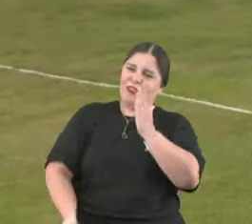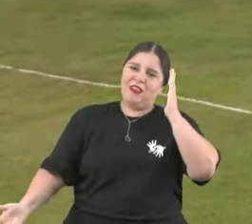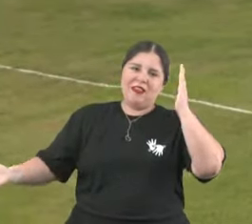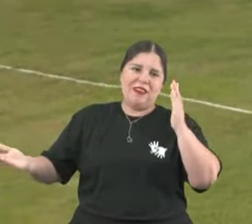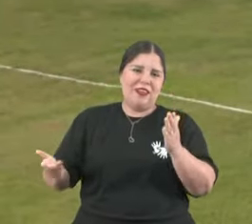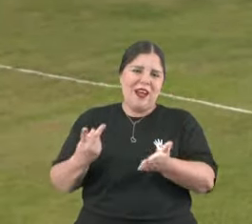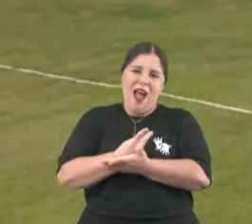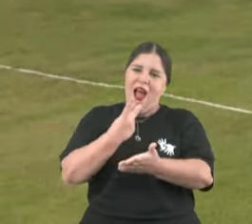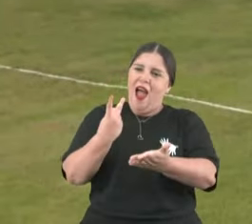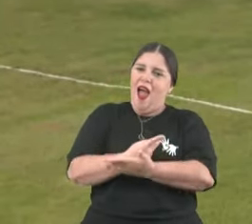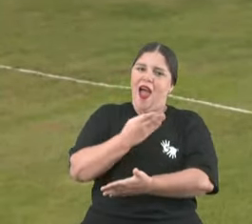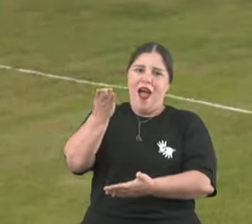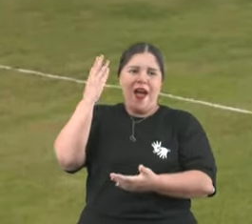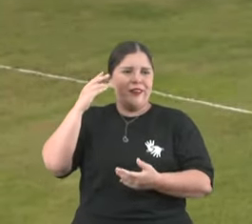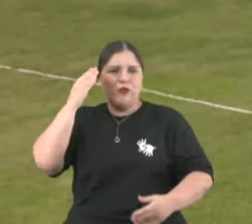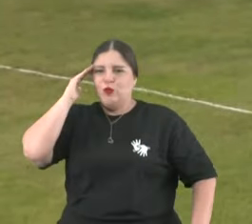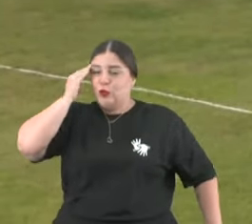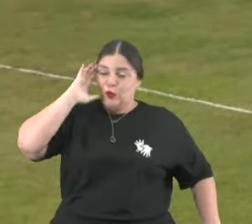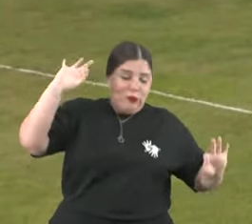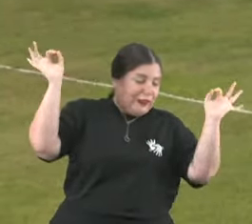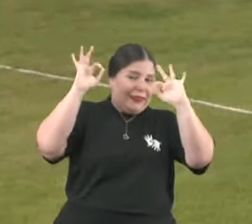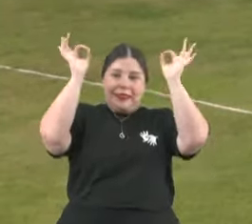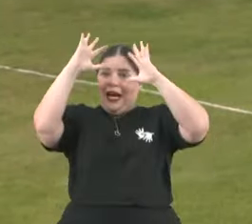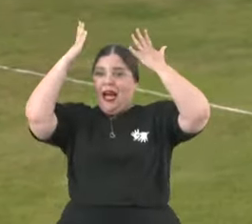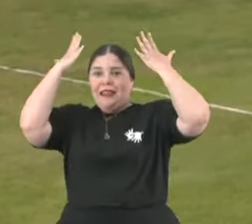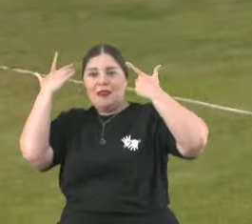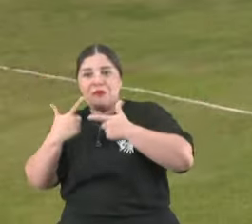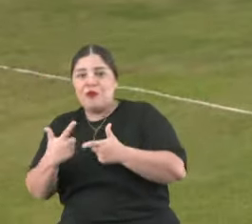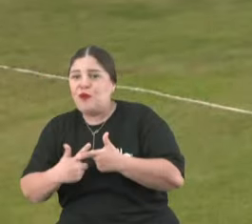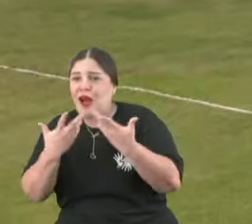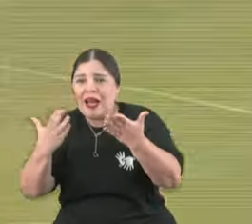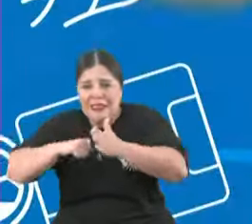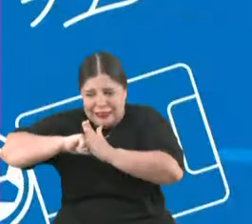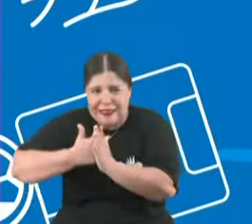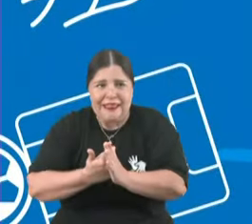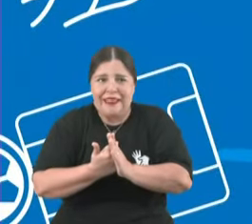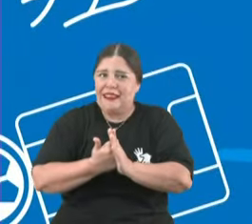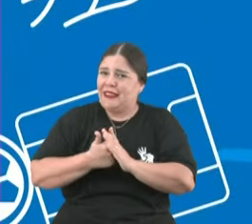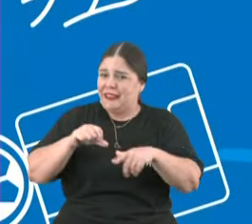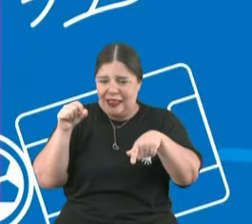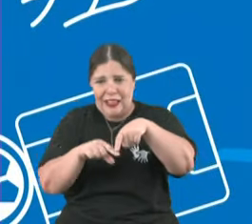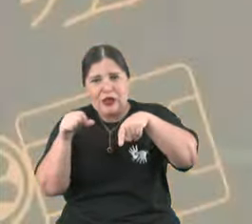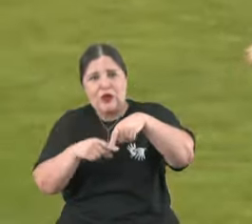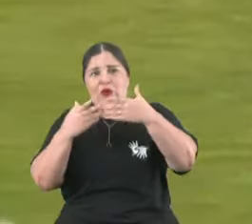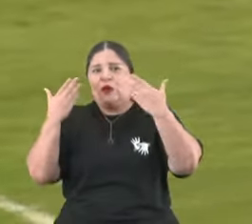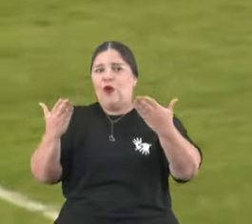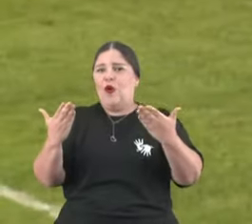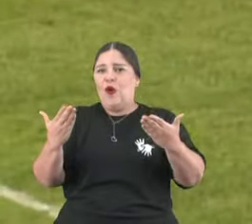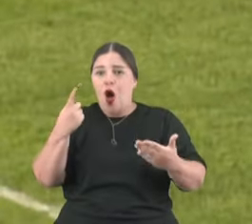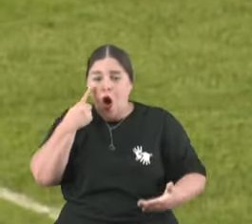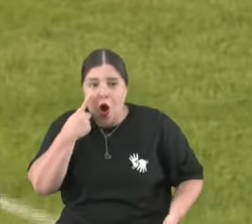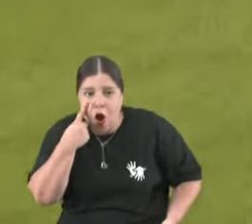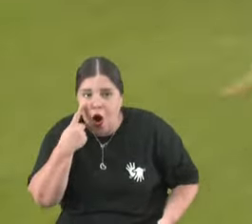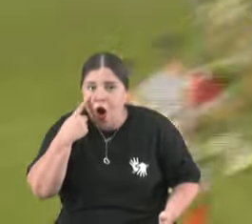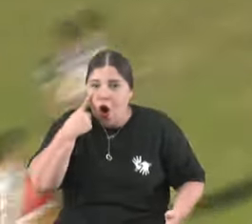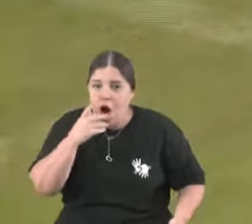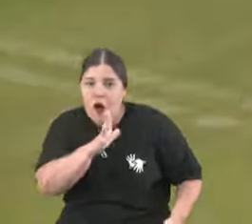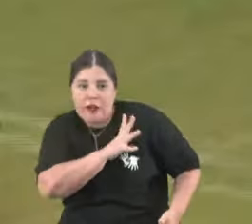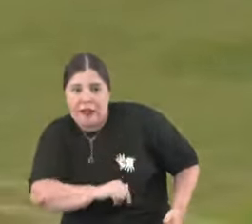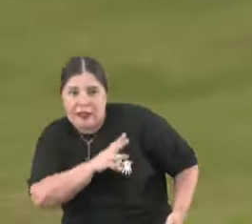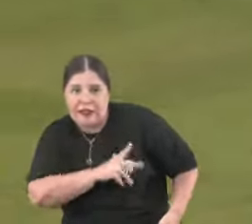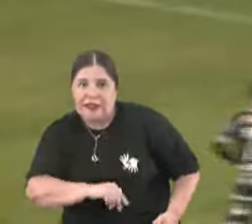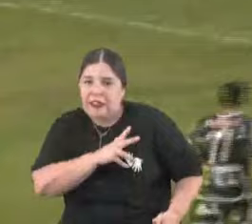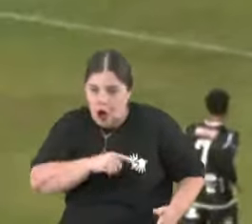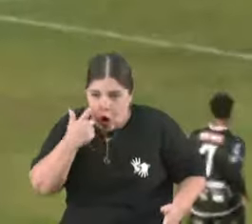turma parou, mas parou e quase foi fatal. Eram dois jogadores do CRB fechando, veja comigo na repetição.